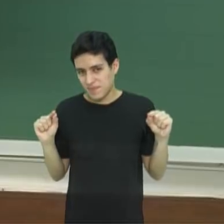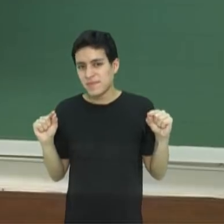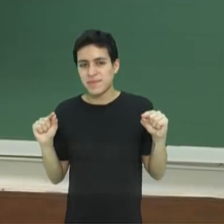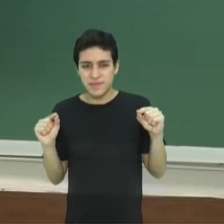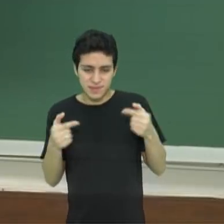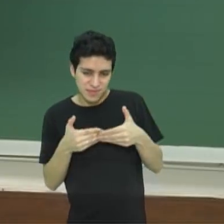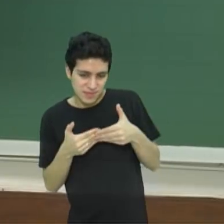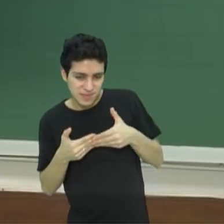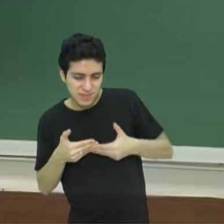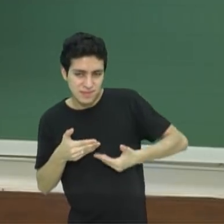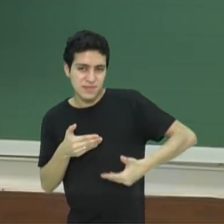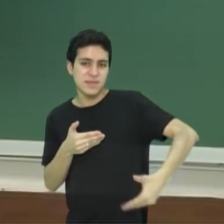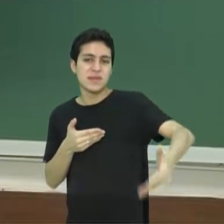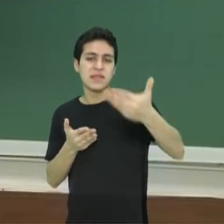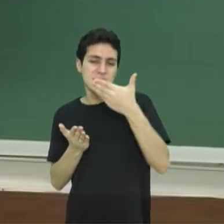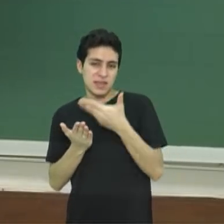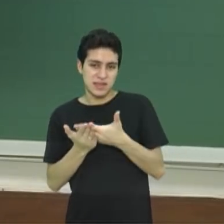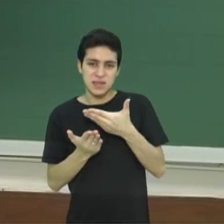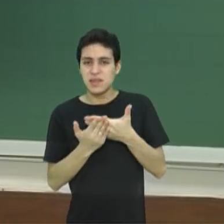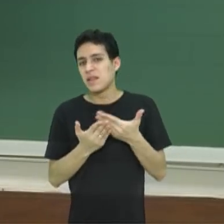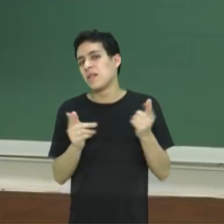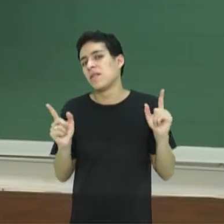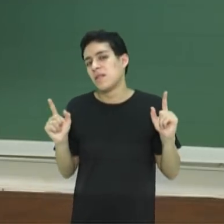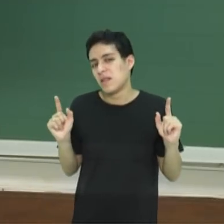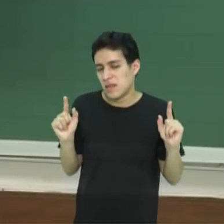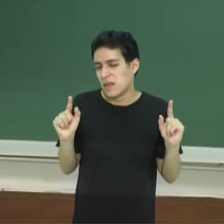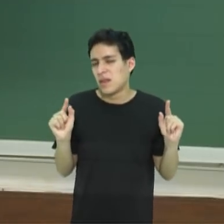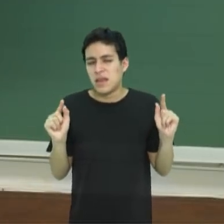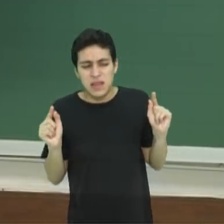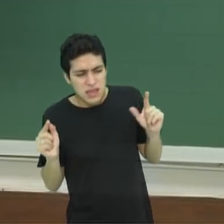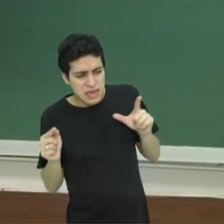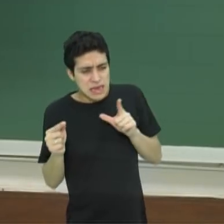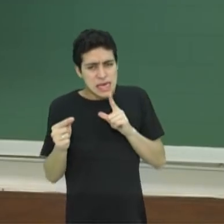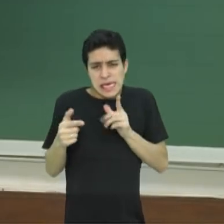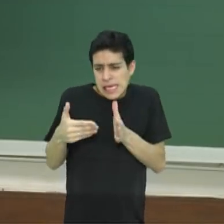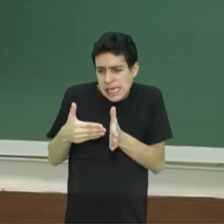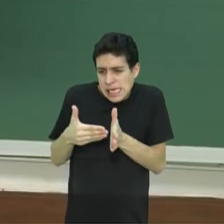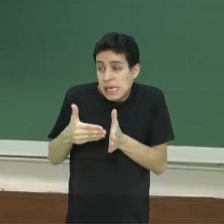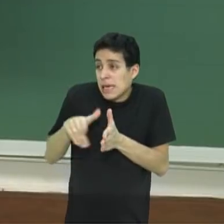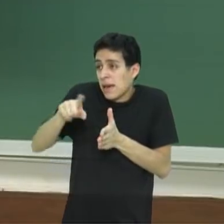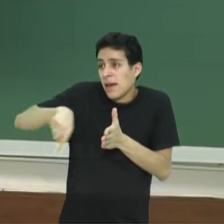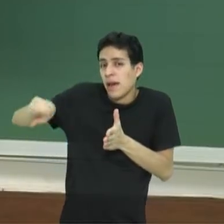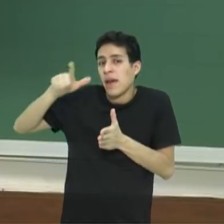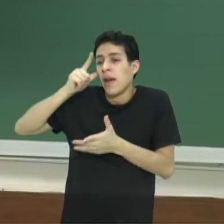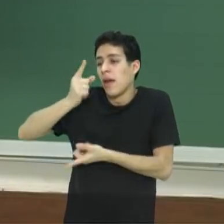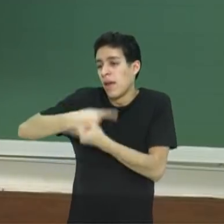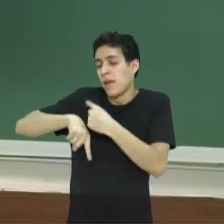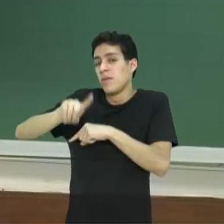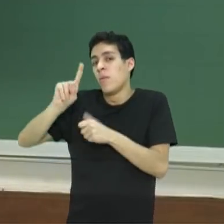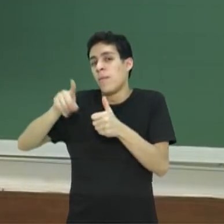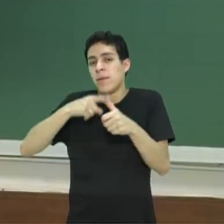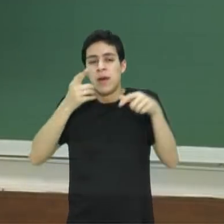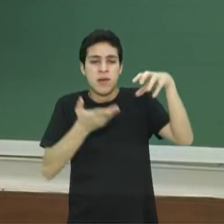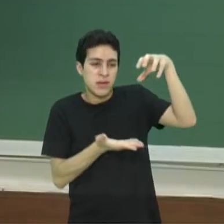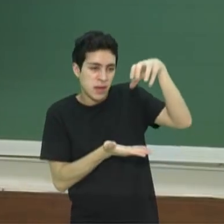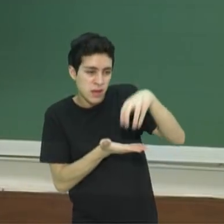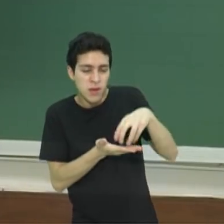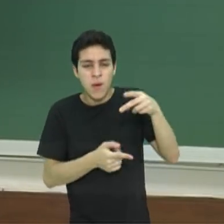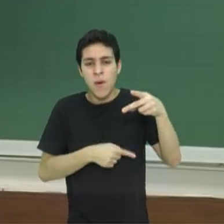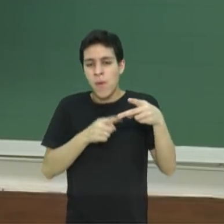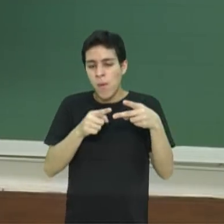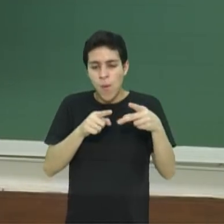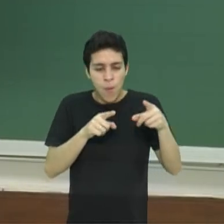ver em aulas futuras aí que tem uns obstáculos lá para o desenvolvimento do primeiro setor, que é a agricultura, a